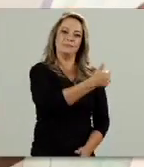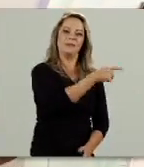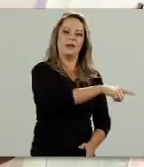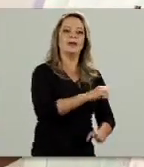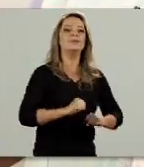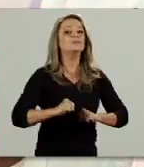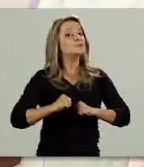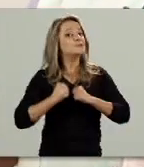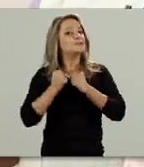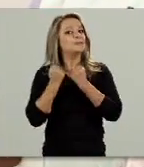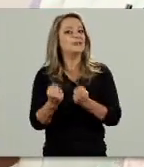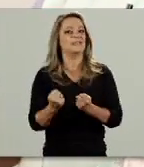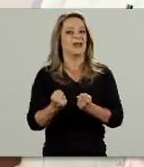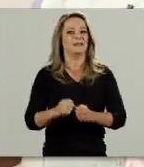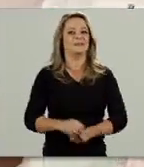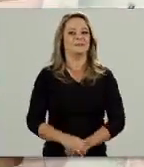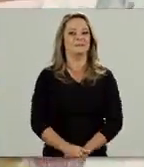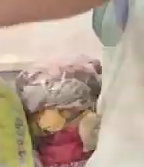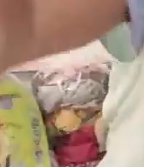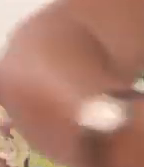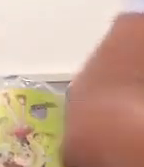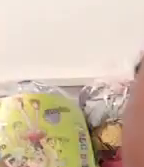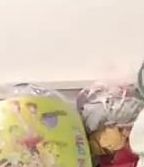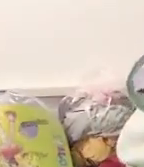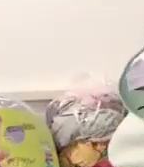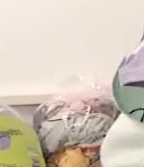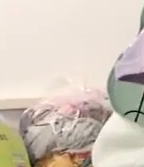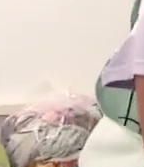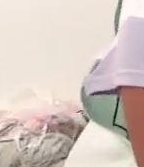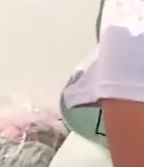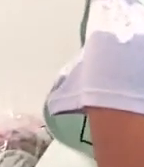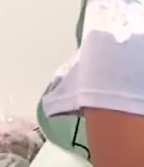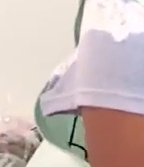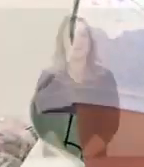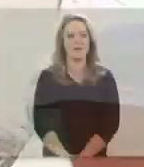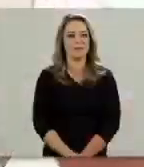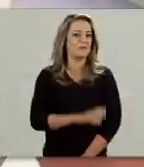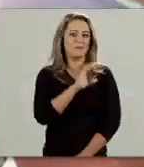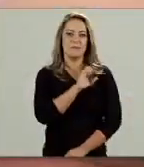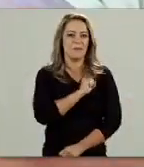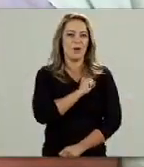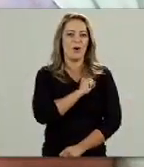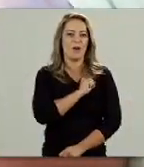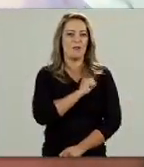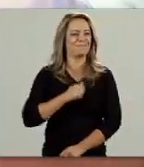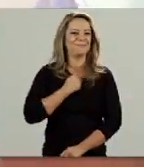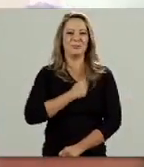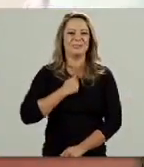não, o mérito é dela, que ela que é esforçada.